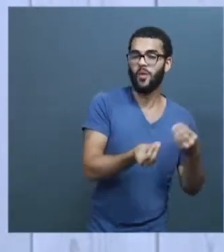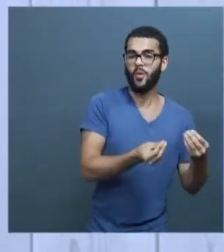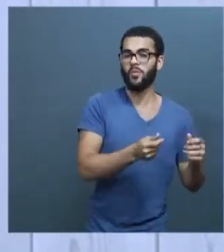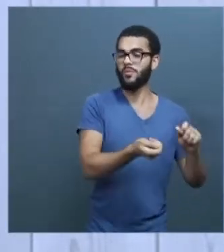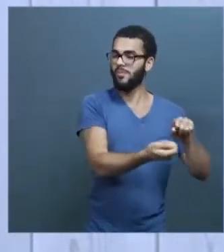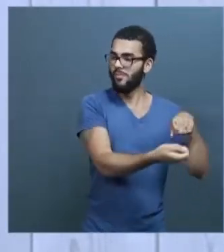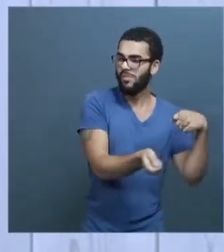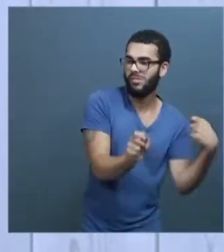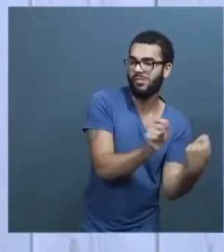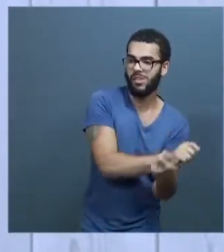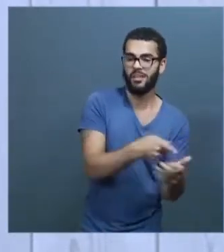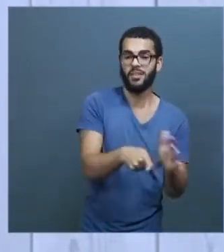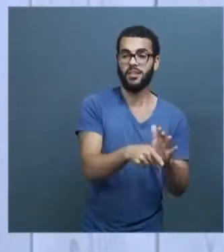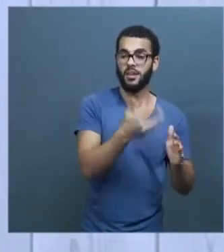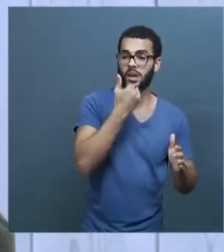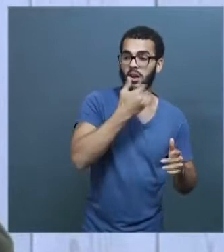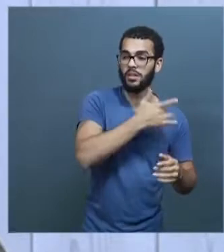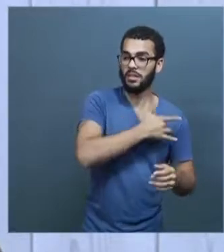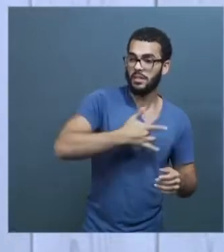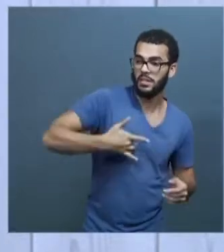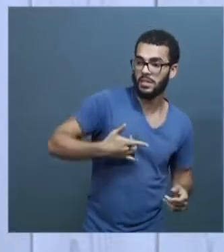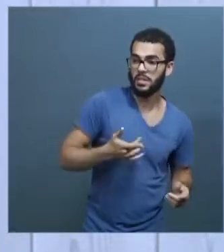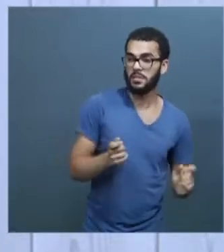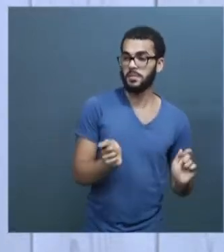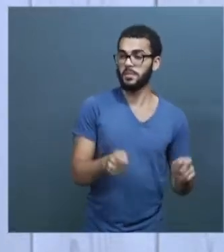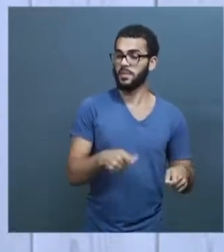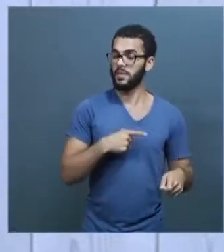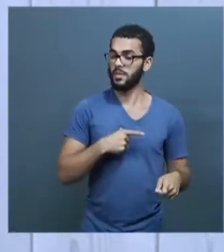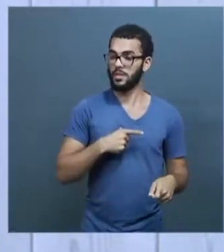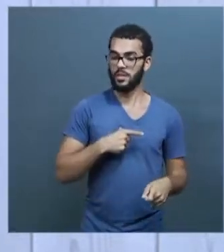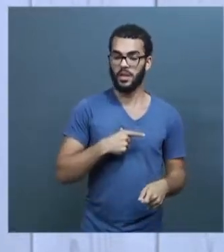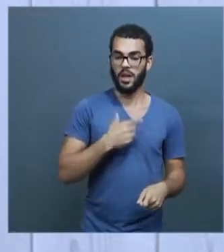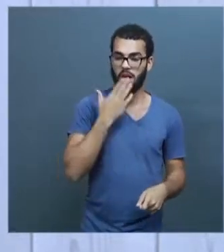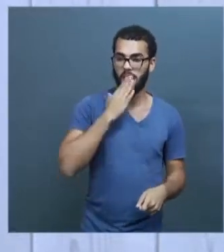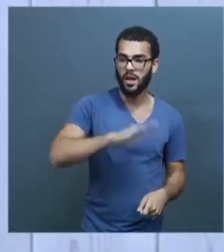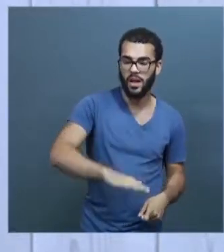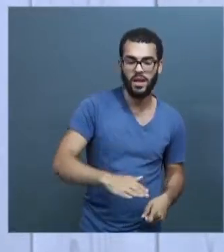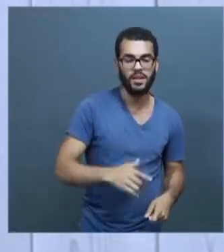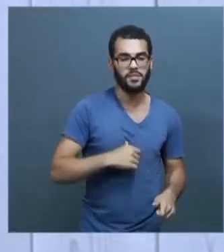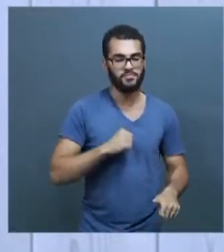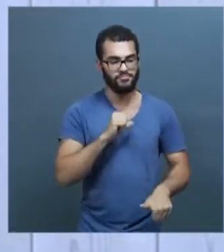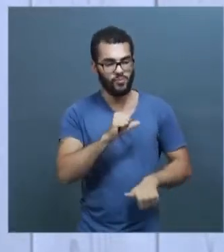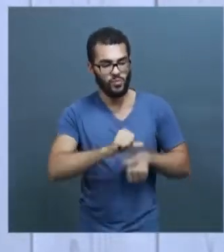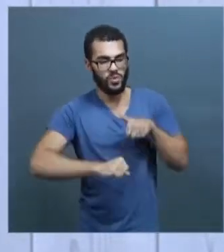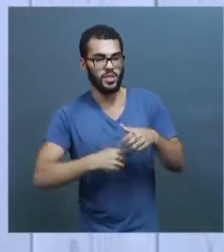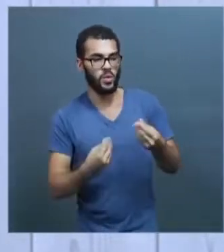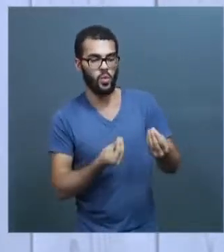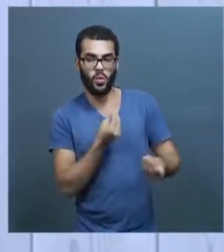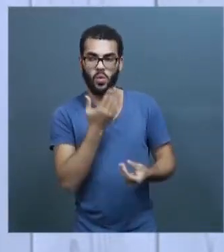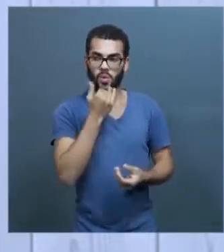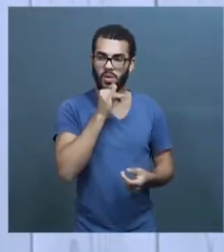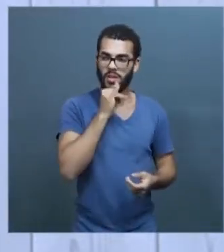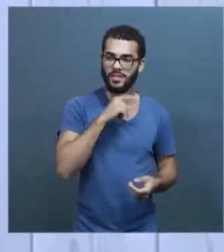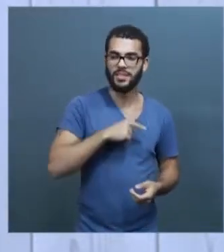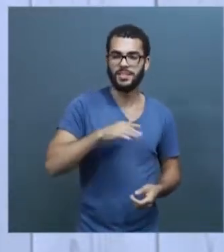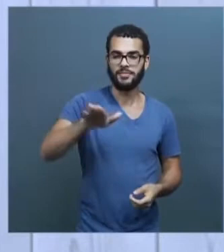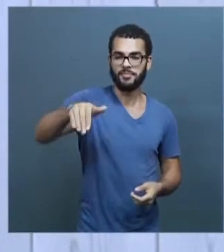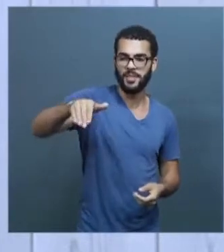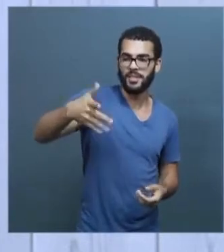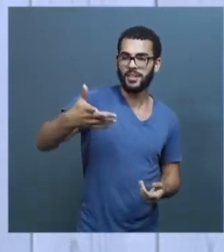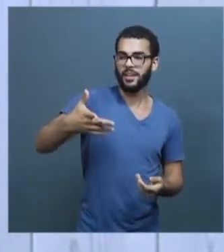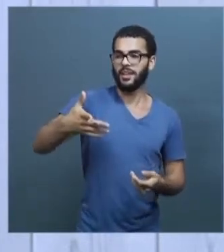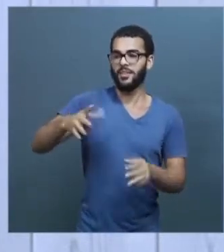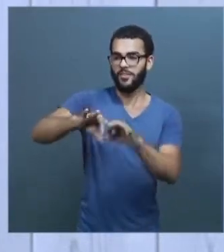né, para fazer com que a criança adquira novos hábitos alimentares e trazer o pai, né, numa reunião de mestre, faz uma palestra